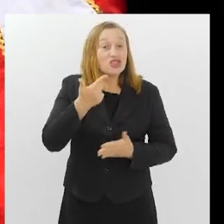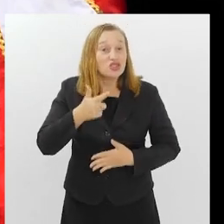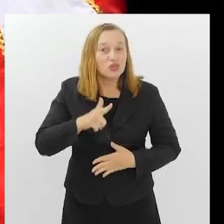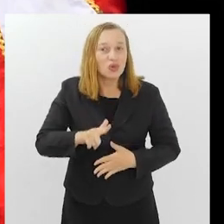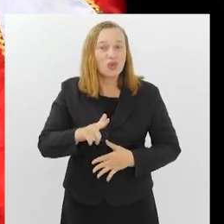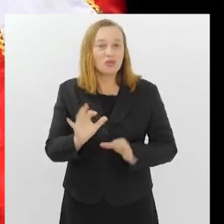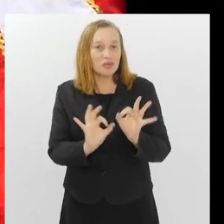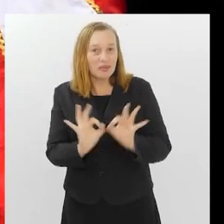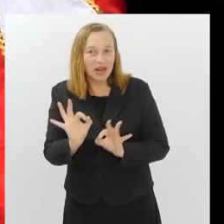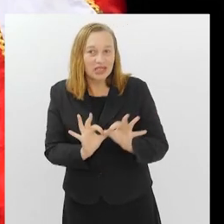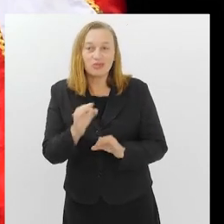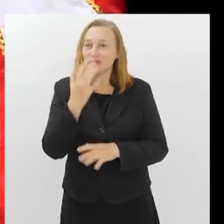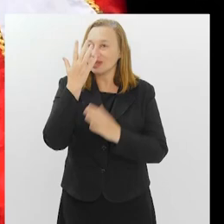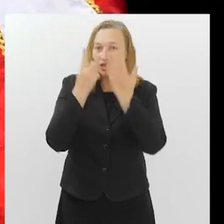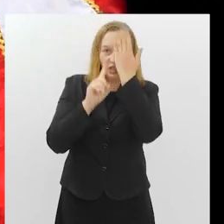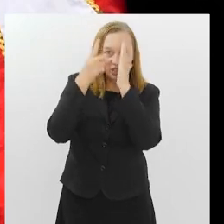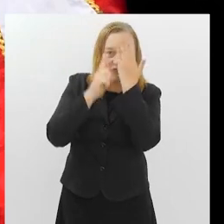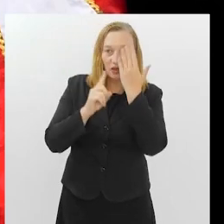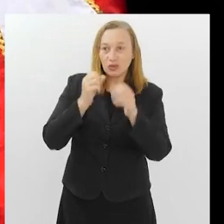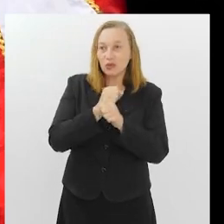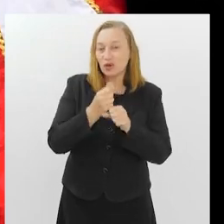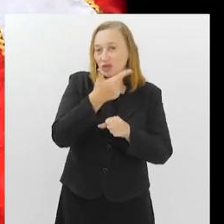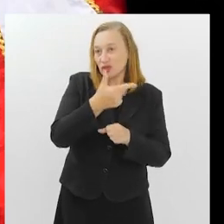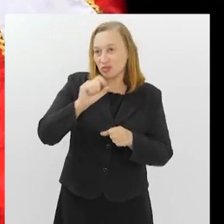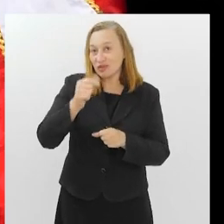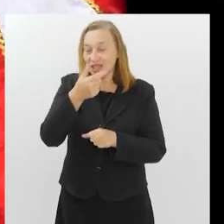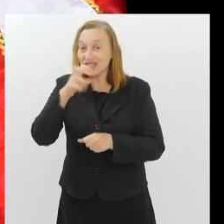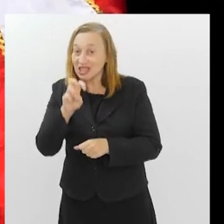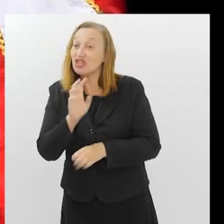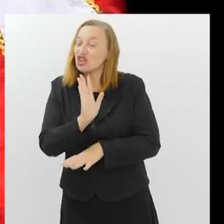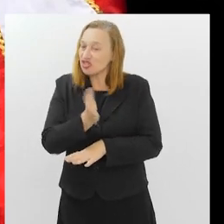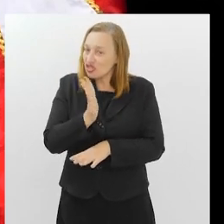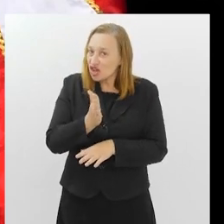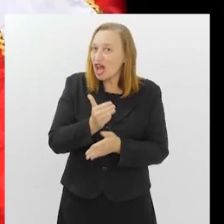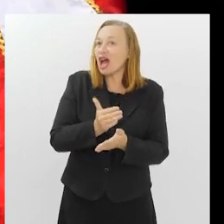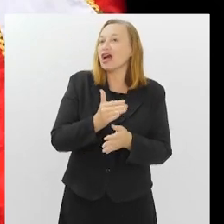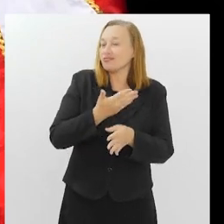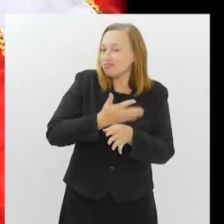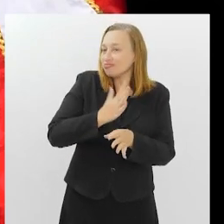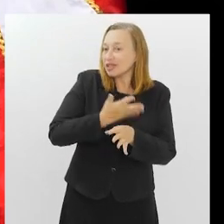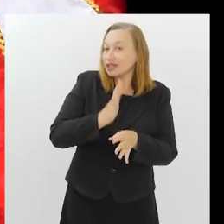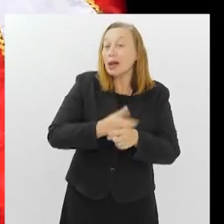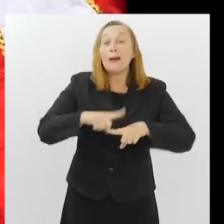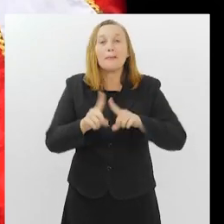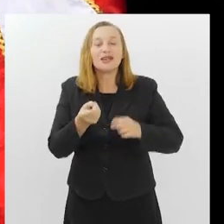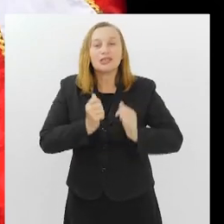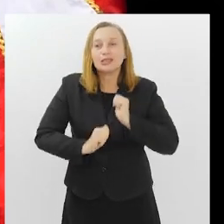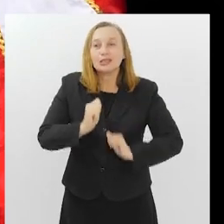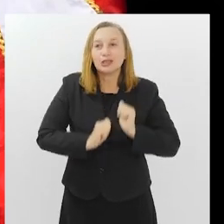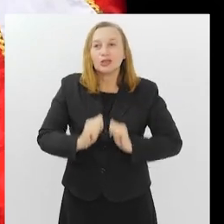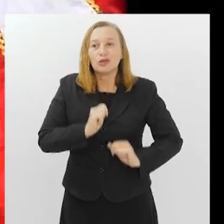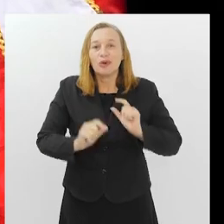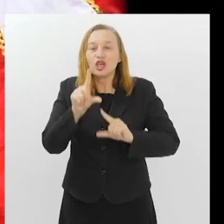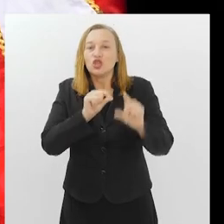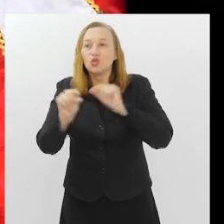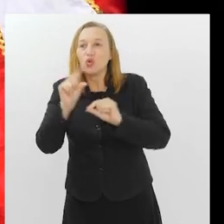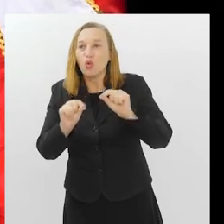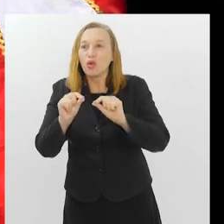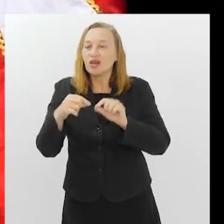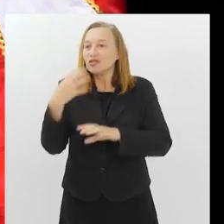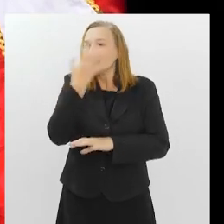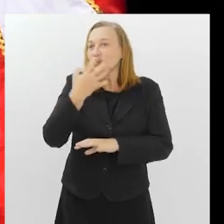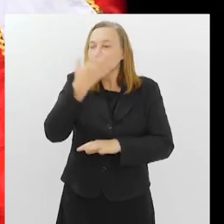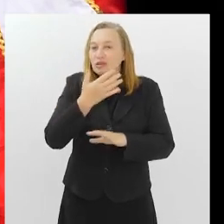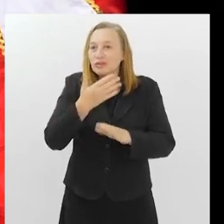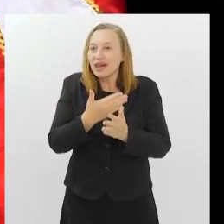começar os preparativos, enfim, né? Para o Carnaval de 25. Não que não tenha começado, já estou ensaiando. Mas estou ansiosa para a escolha do nosso hino, para a